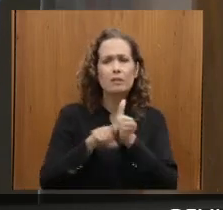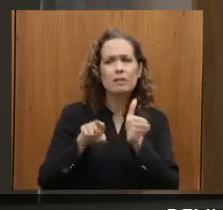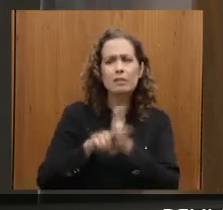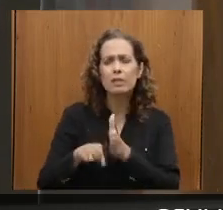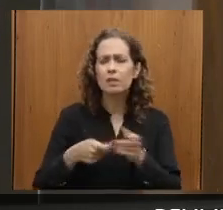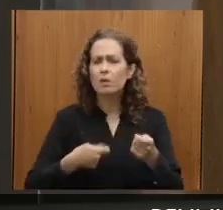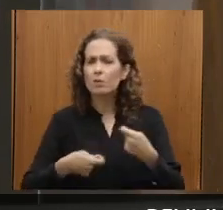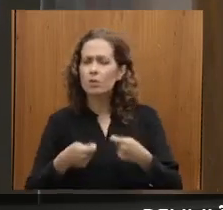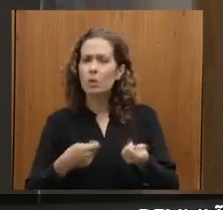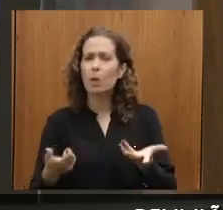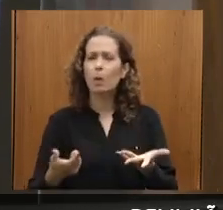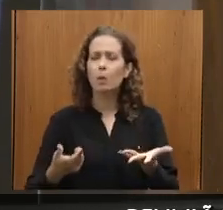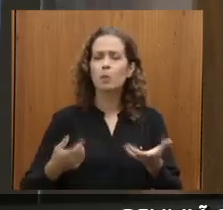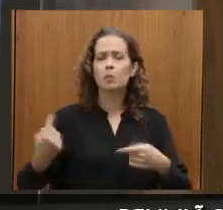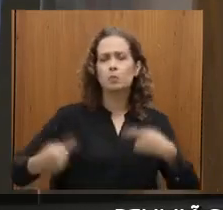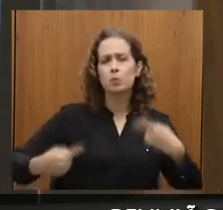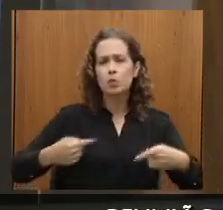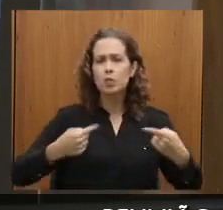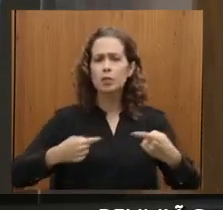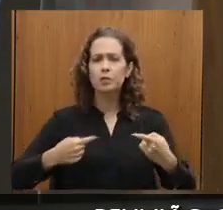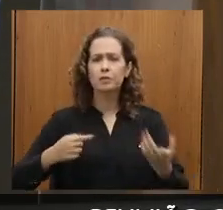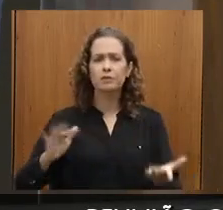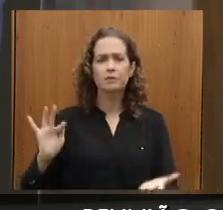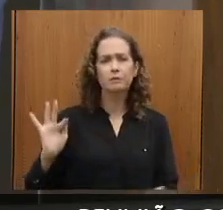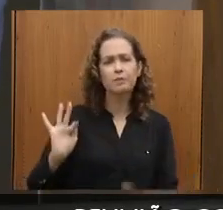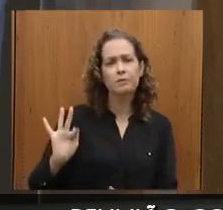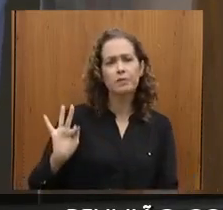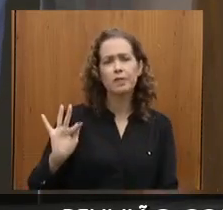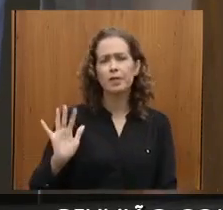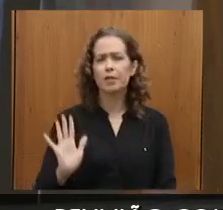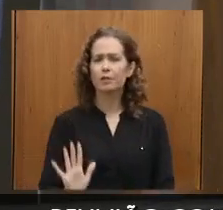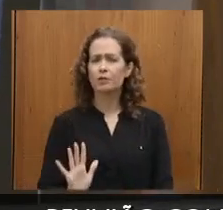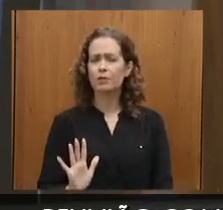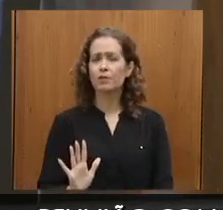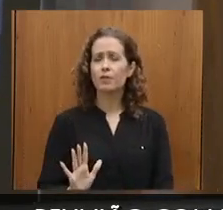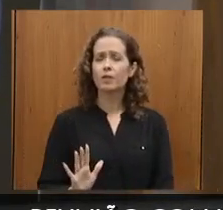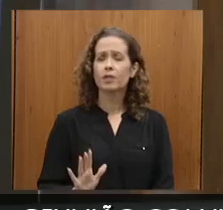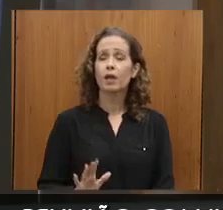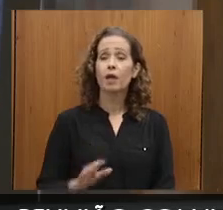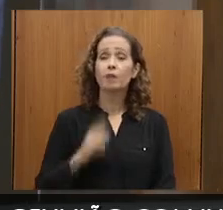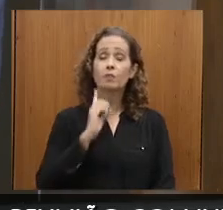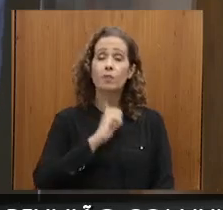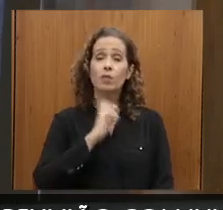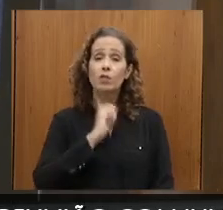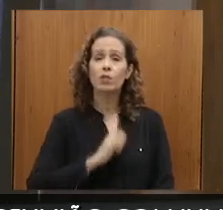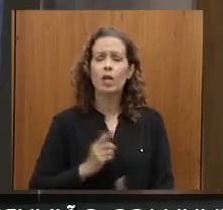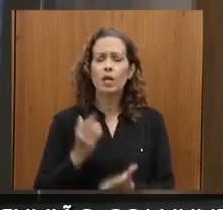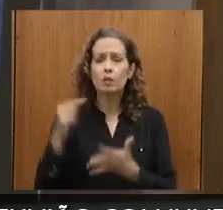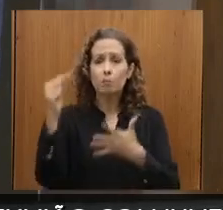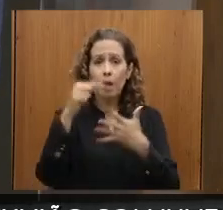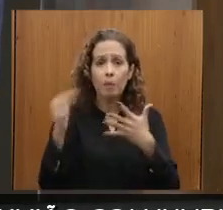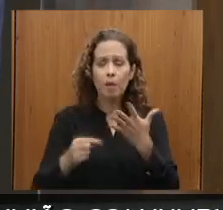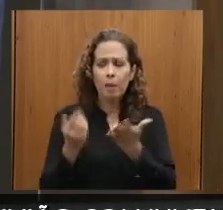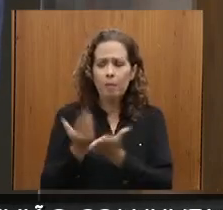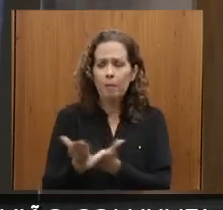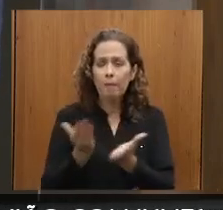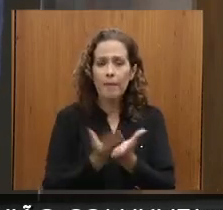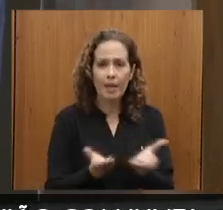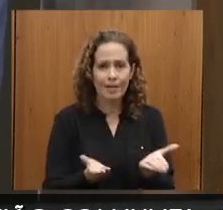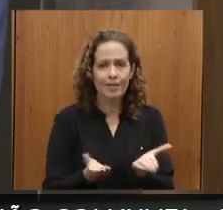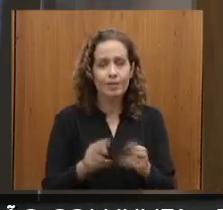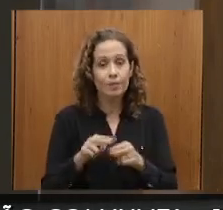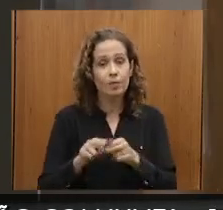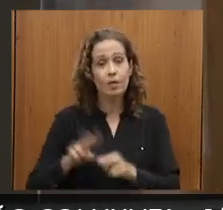econômico, político, federativo, das perdas que Minas Gerais teve em relação à União com a Lei